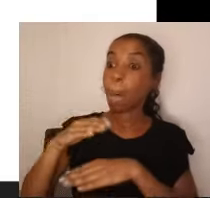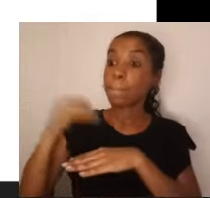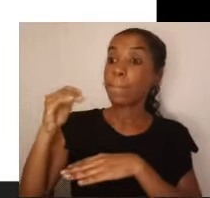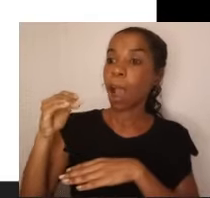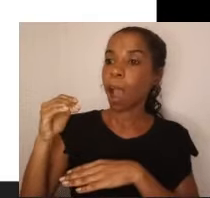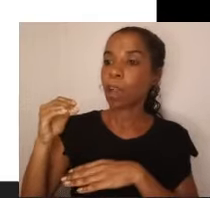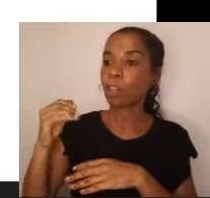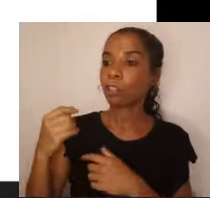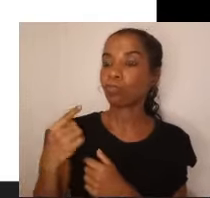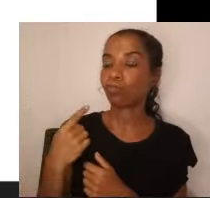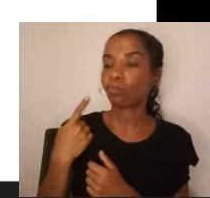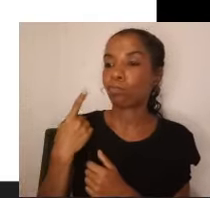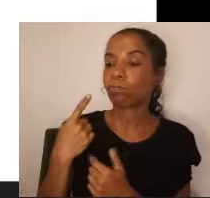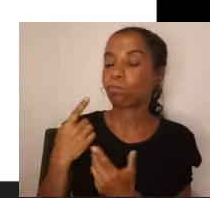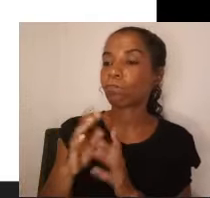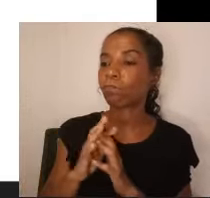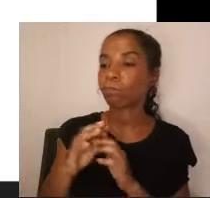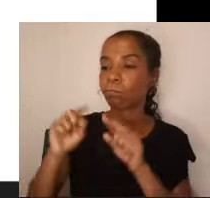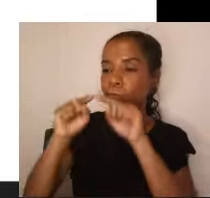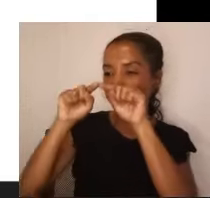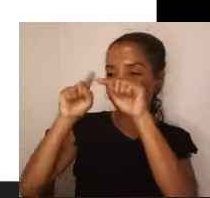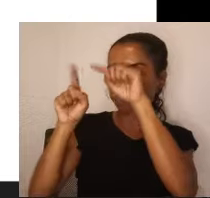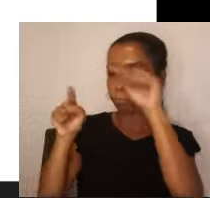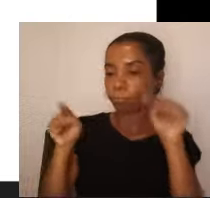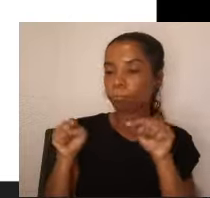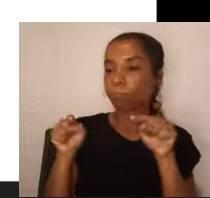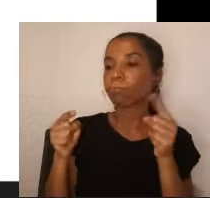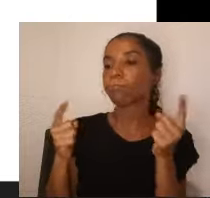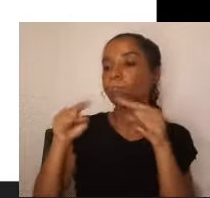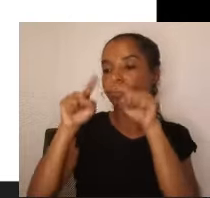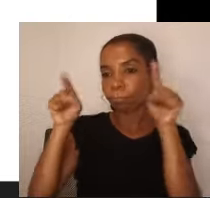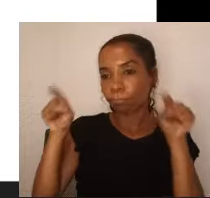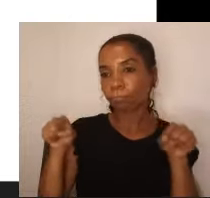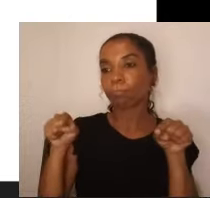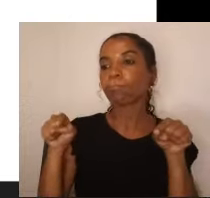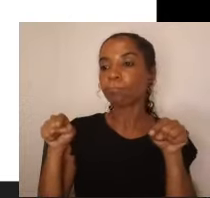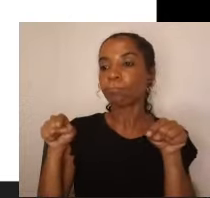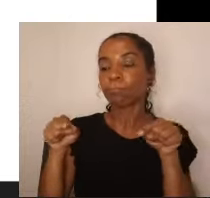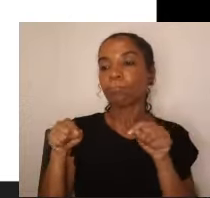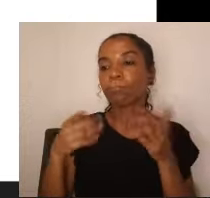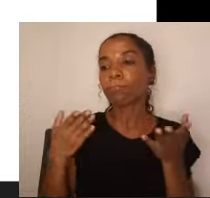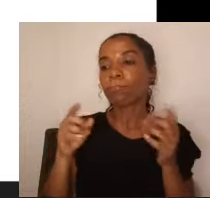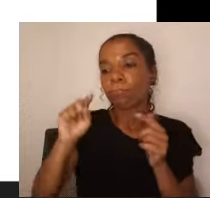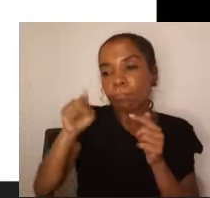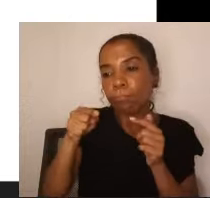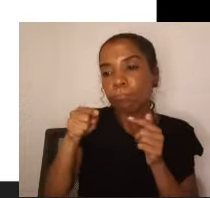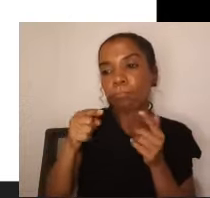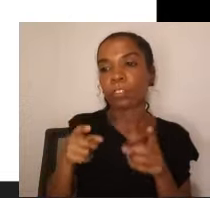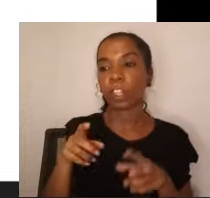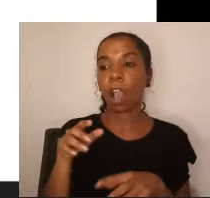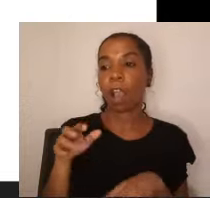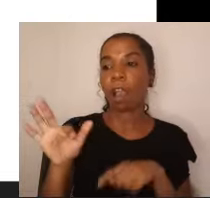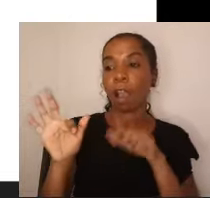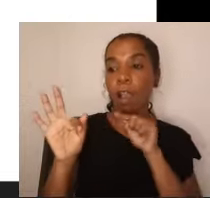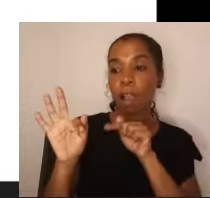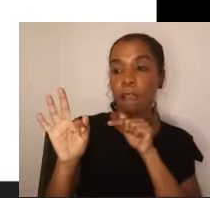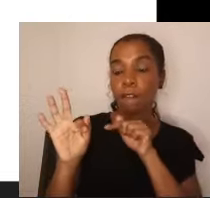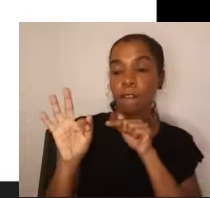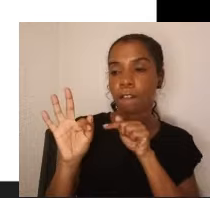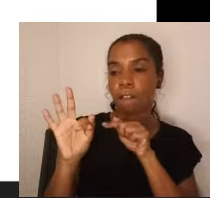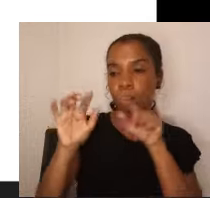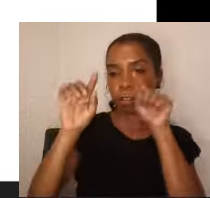de forma bem simples, utilizando a continuidade das funções elementares. Aqui eu tenho essa